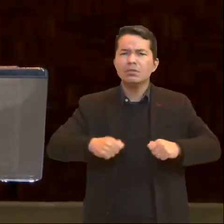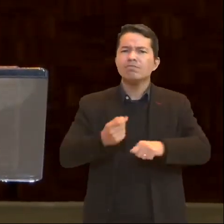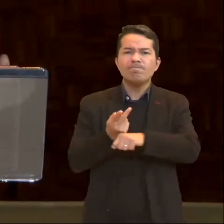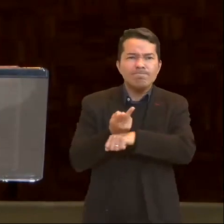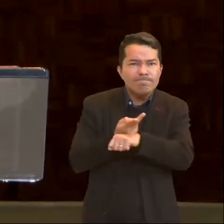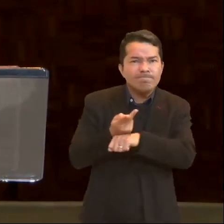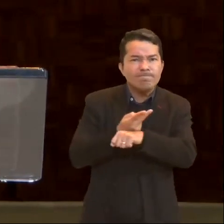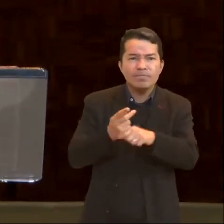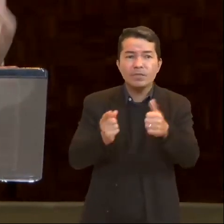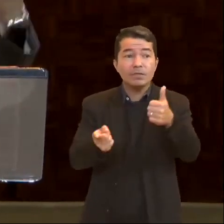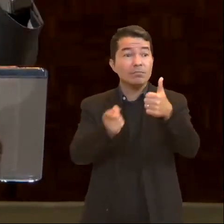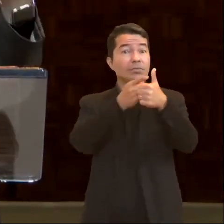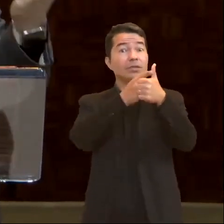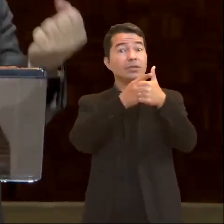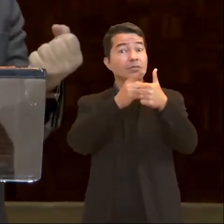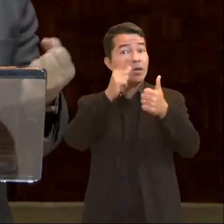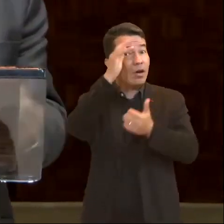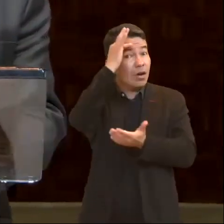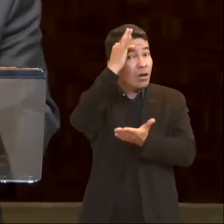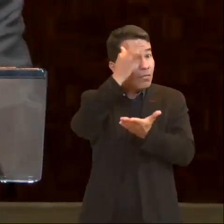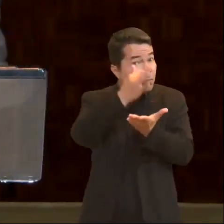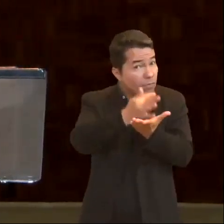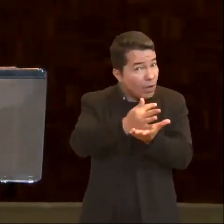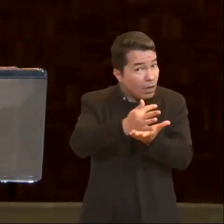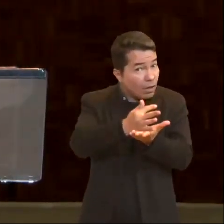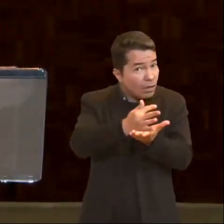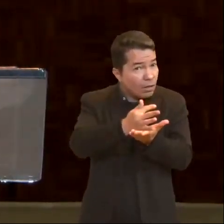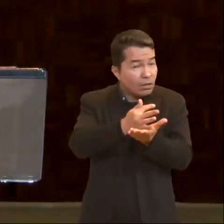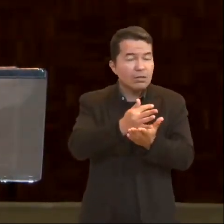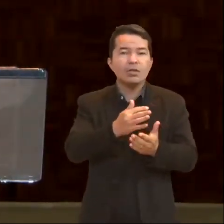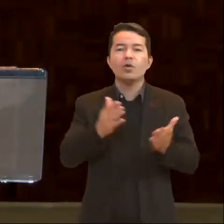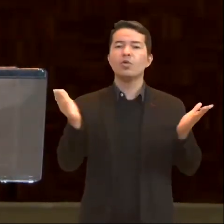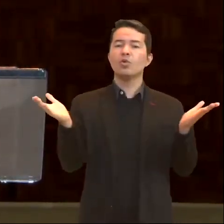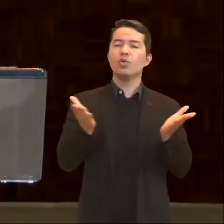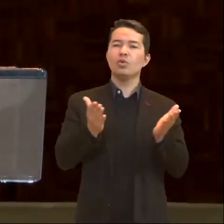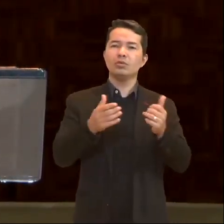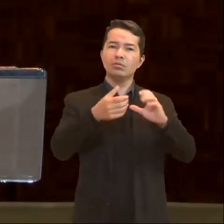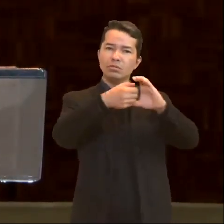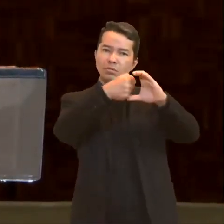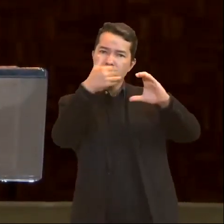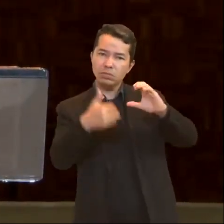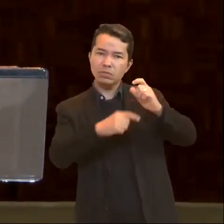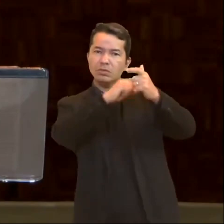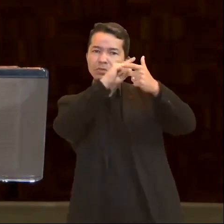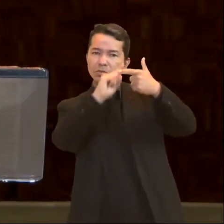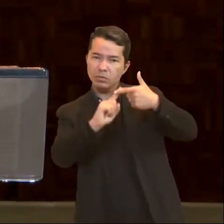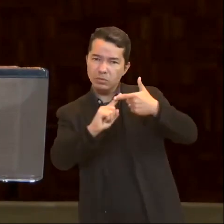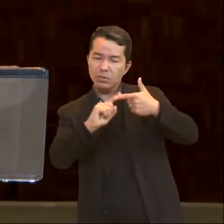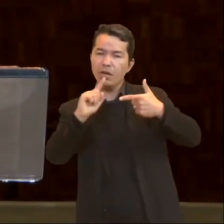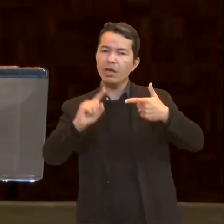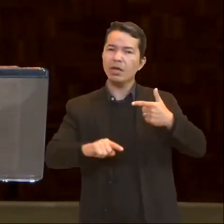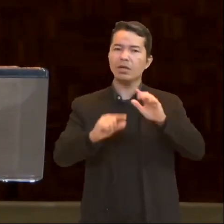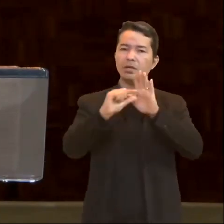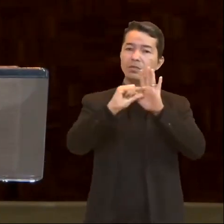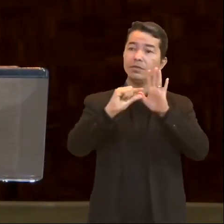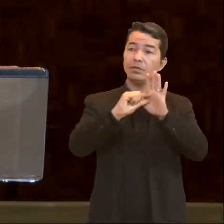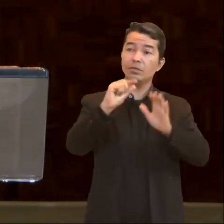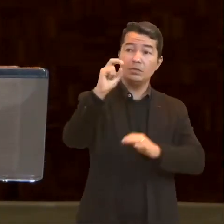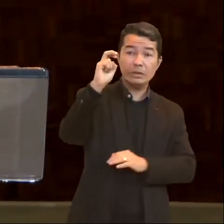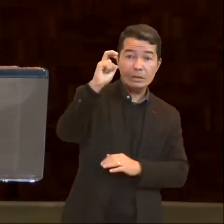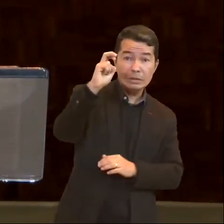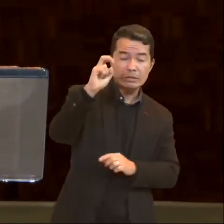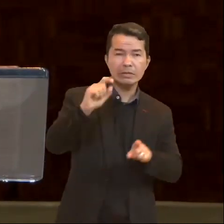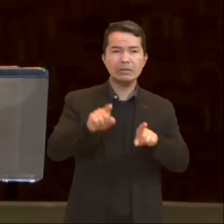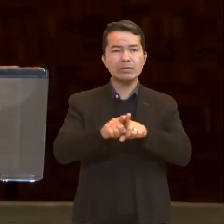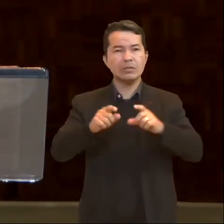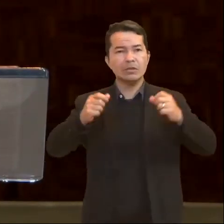maturidade. A primeira qualidade foi a fé, e a qualidade de hoje que eu quero estudar aparece no versículo 5